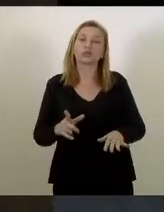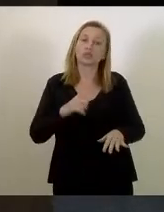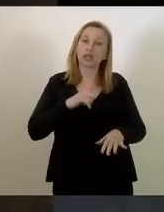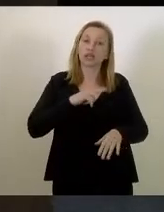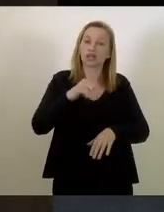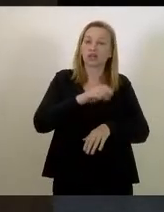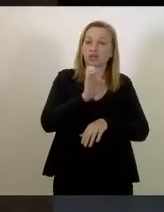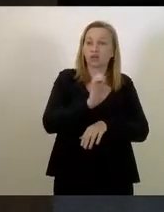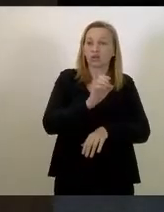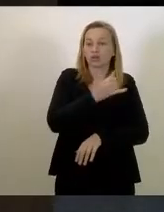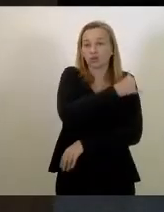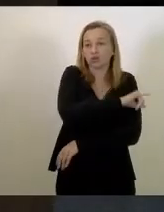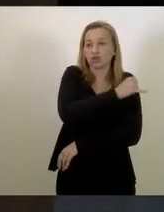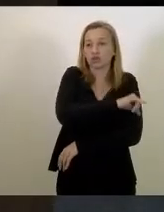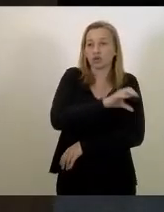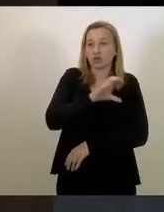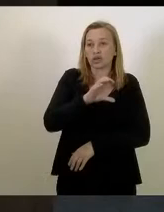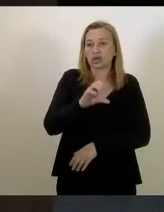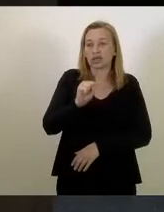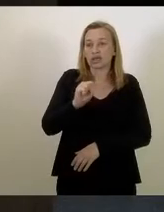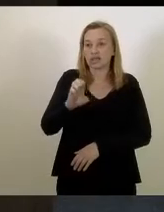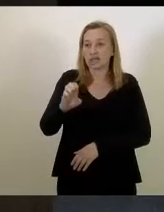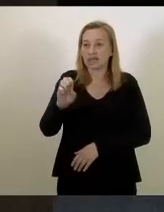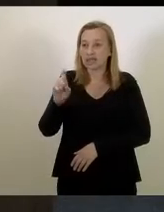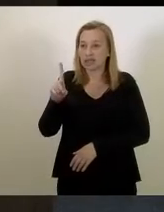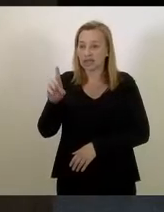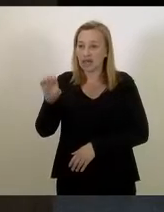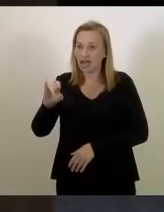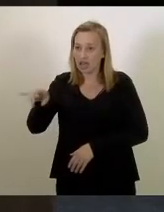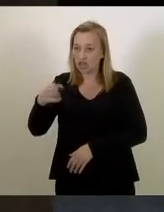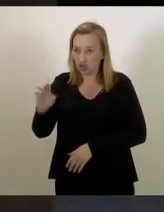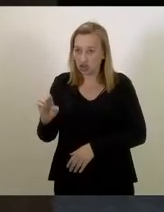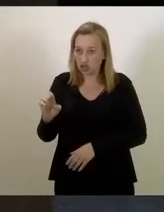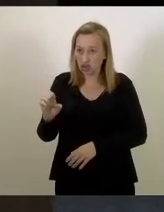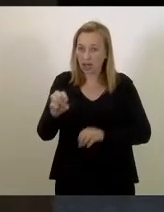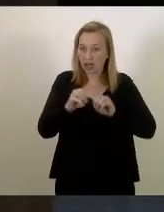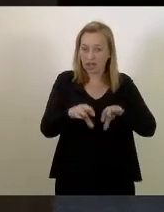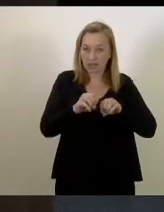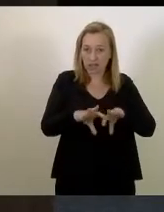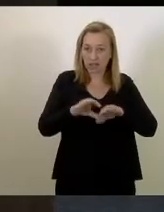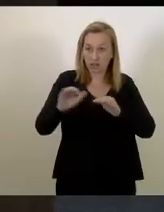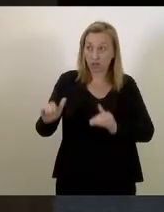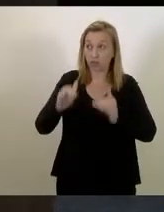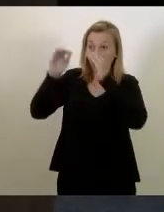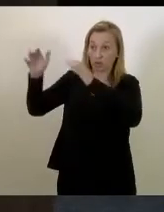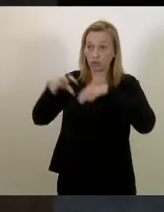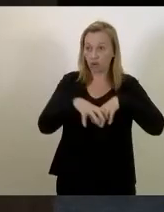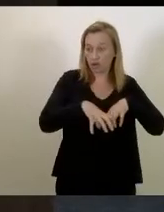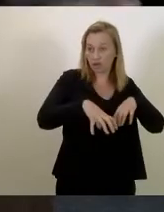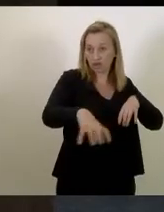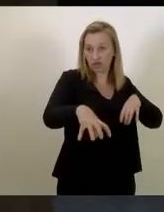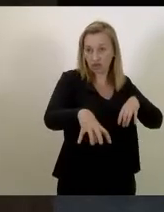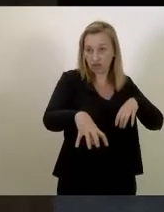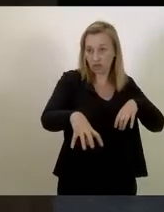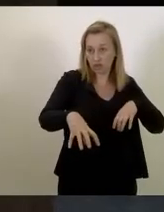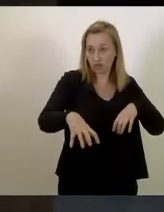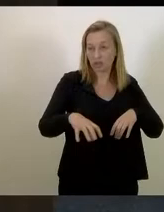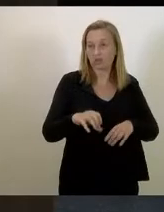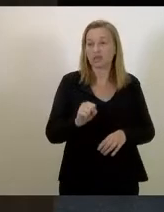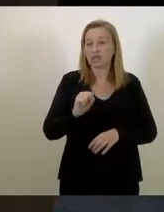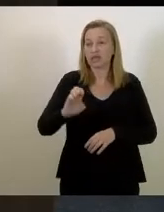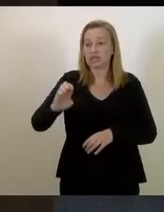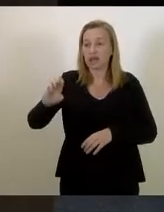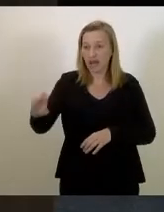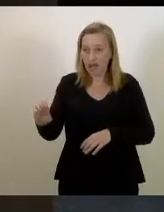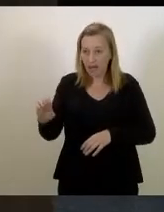Janeiro o consórcio CEDERG que é importante instrumento de ensino superior à distância administrado pela fundação CCR que reúne conjunto de